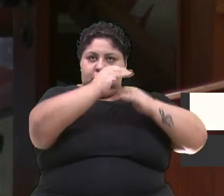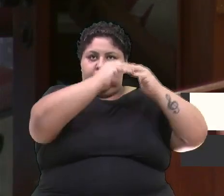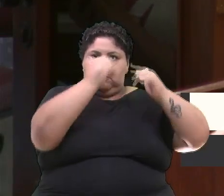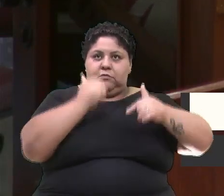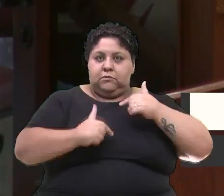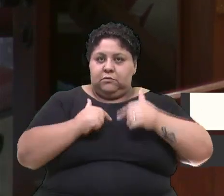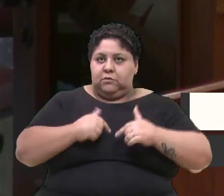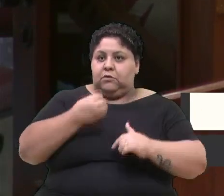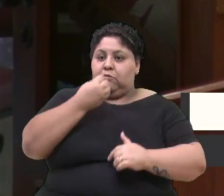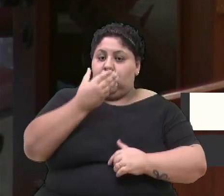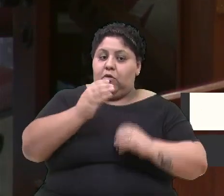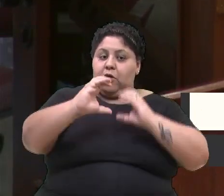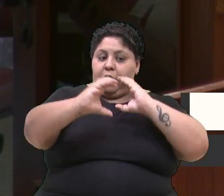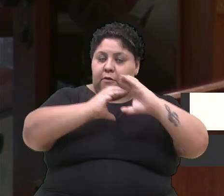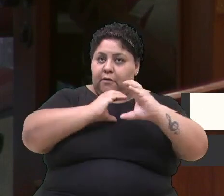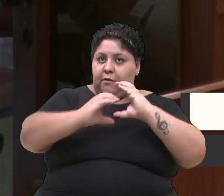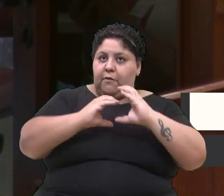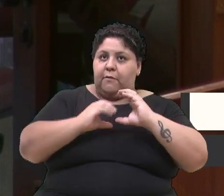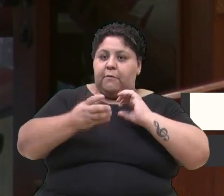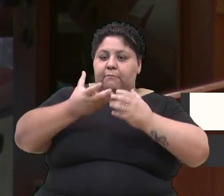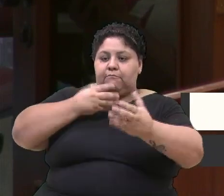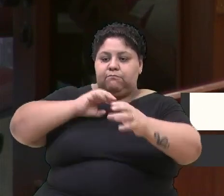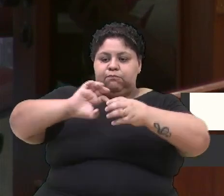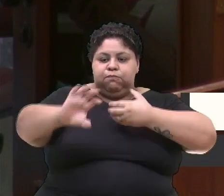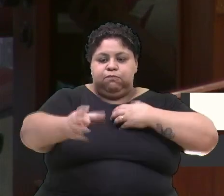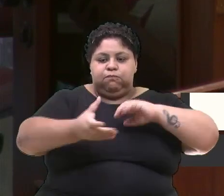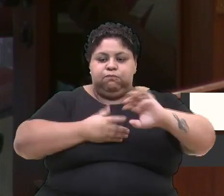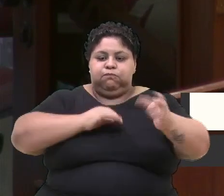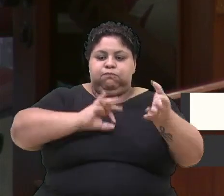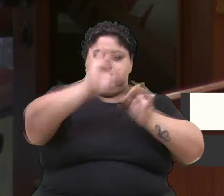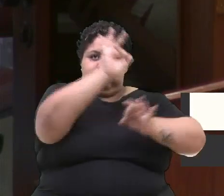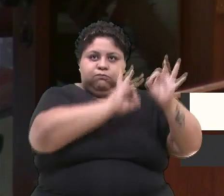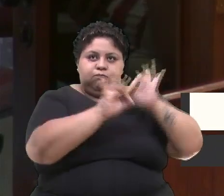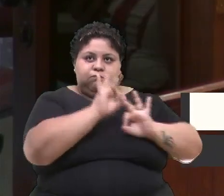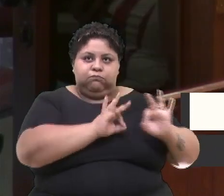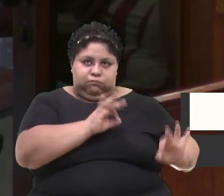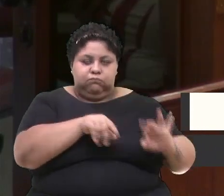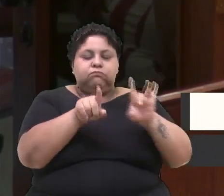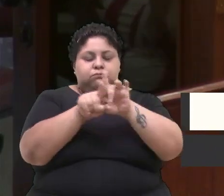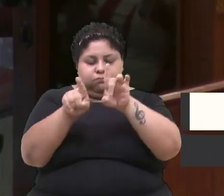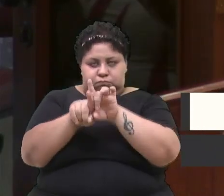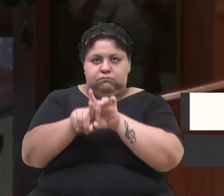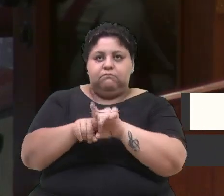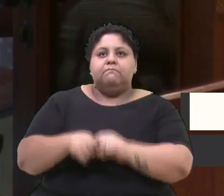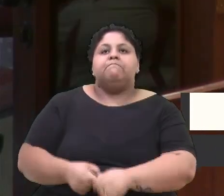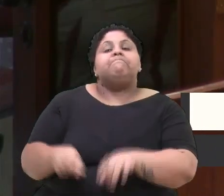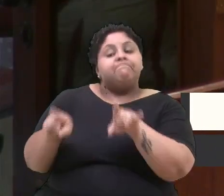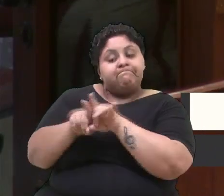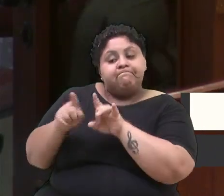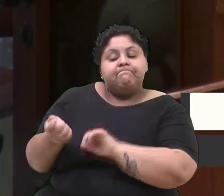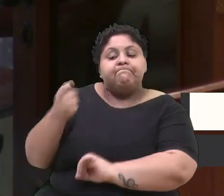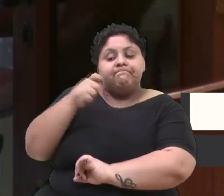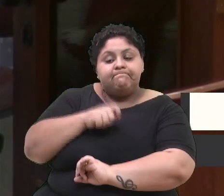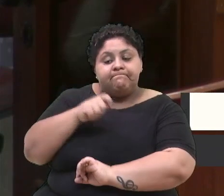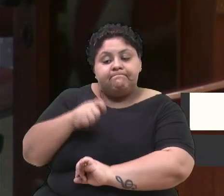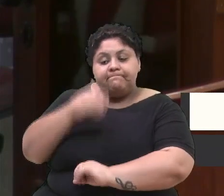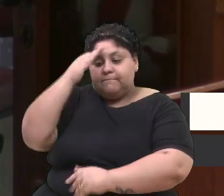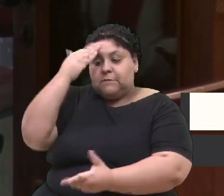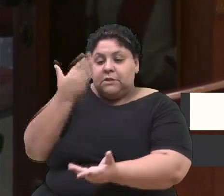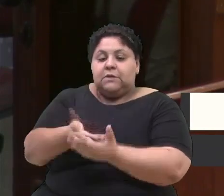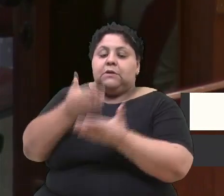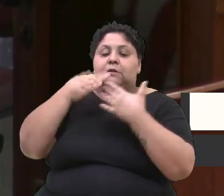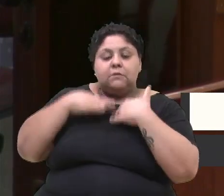boa comunicação, empatia, planejamento e organização. Também precisa ser confiante,